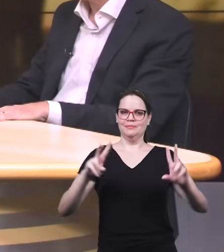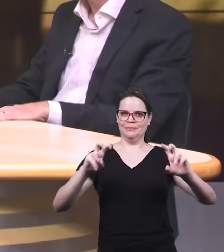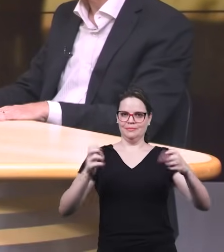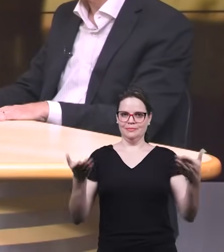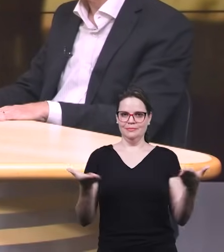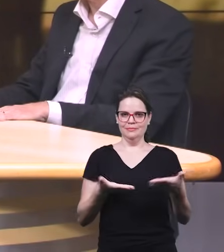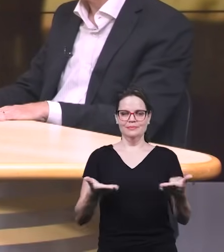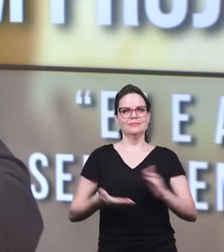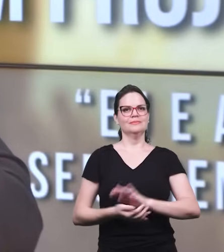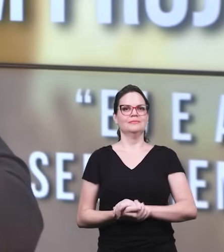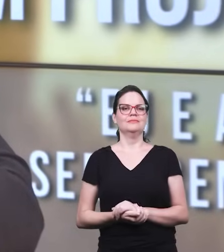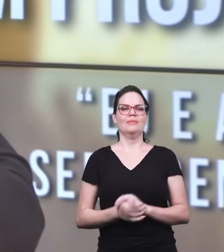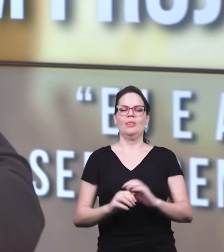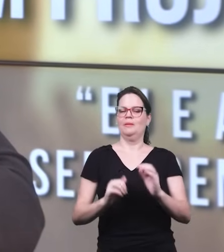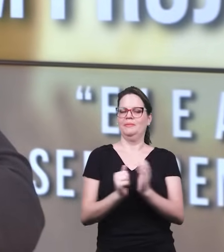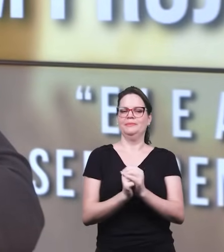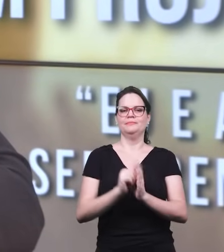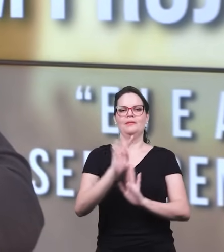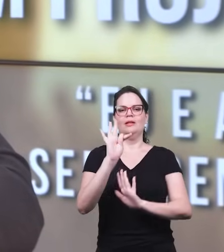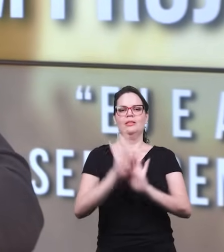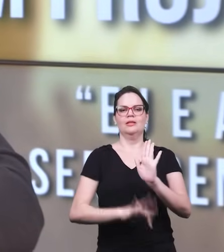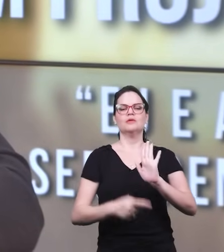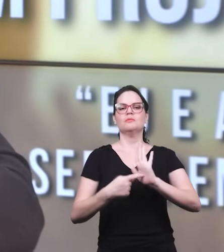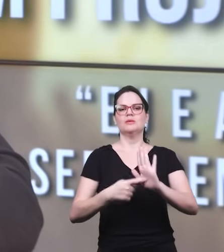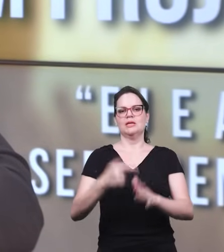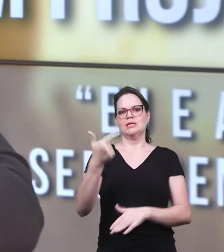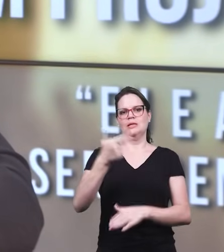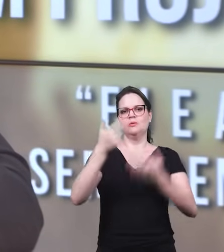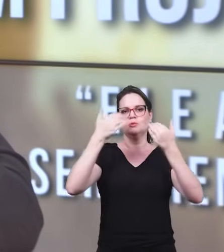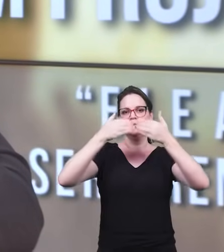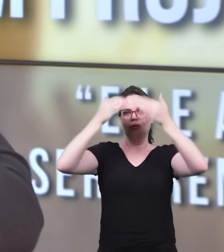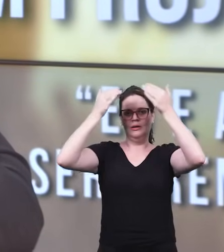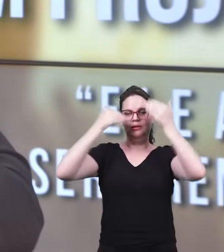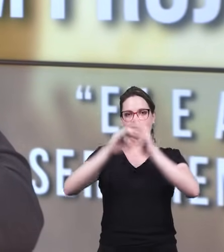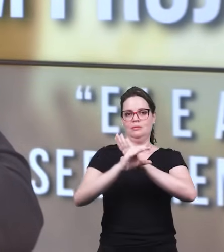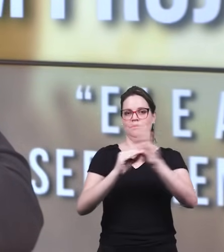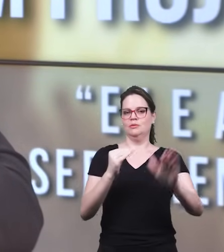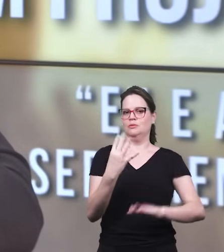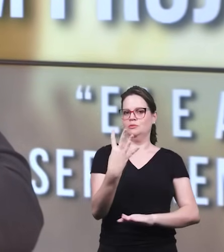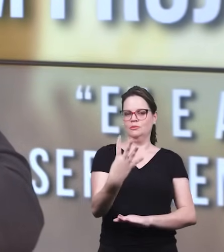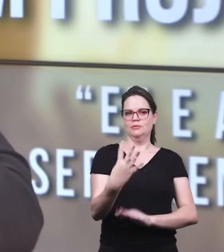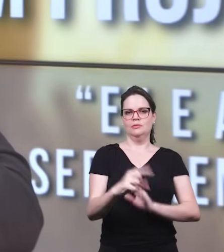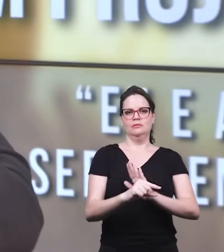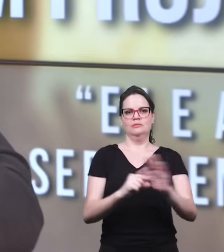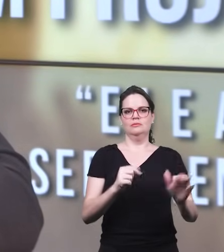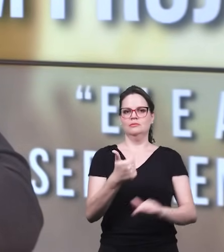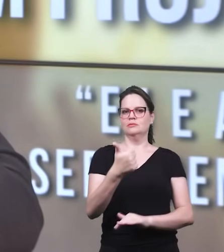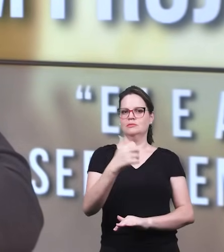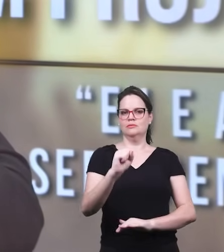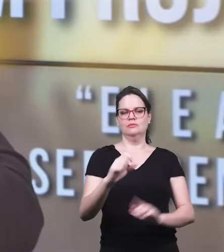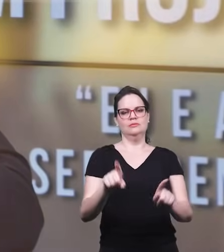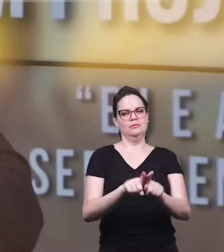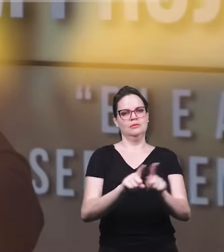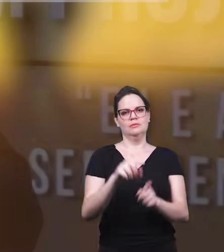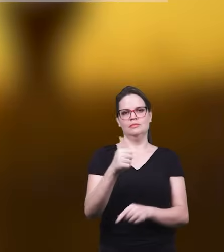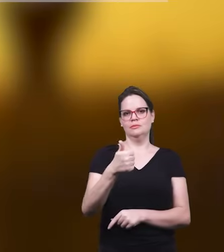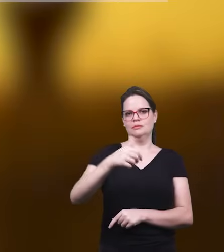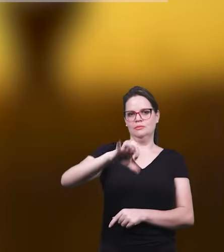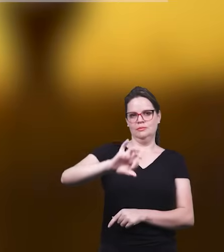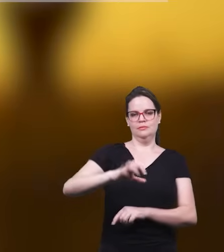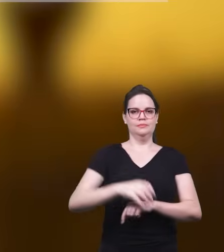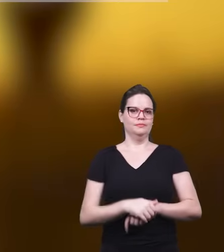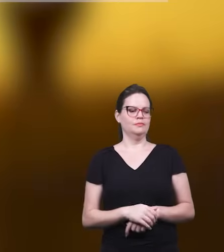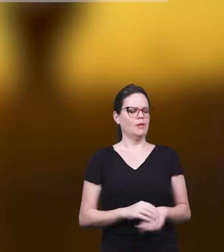programa. Amém. O texto está no livro de 2 Reis, capítulo 4, no versículo 18 e 19. E